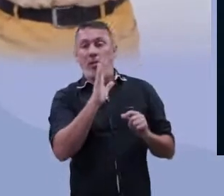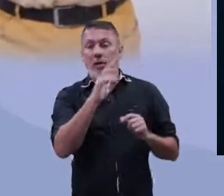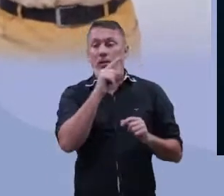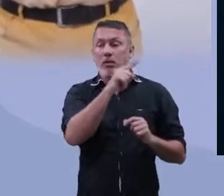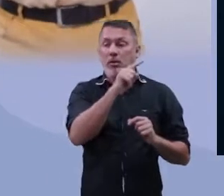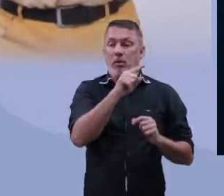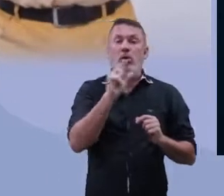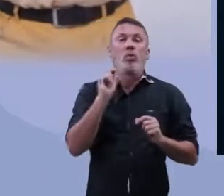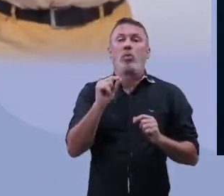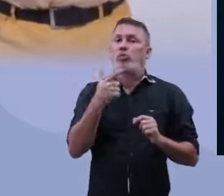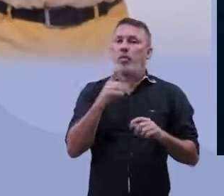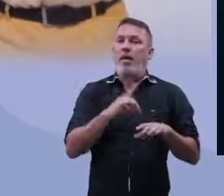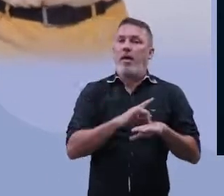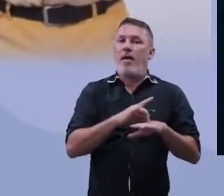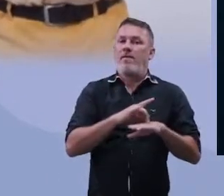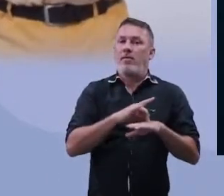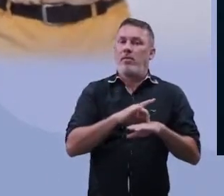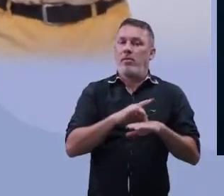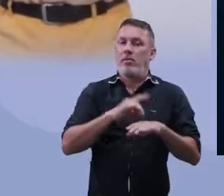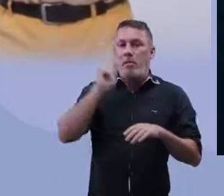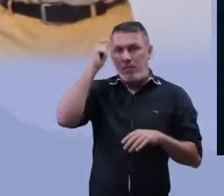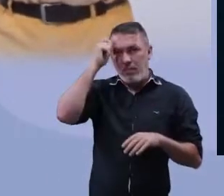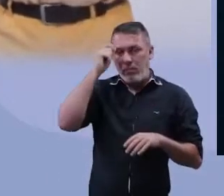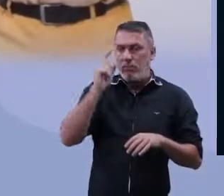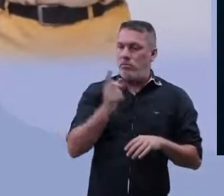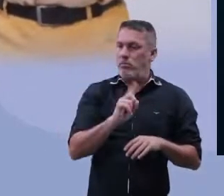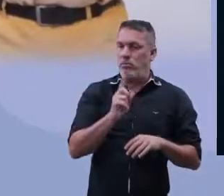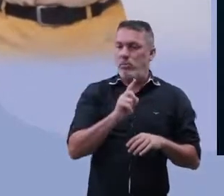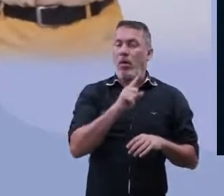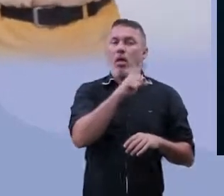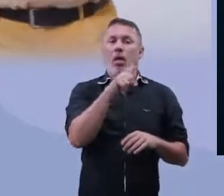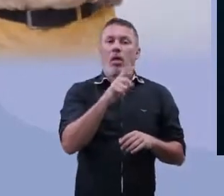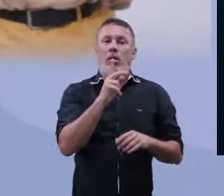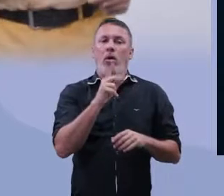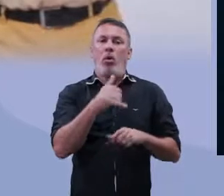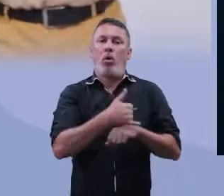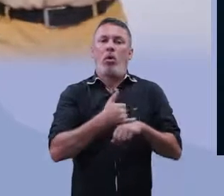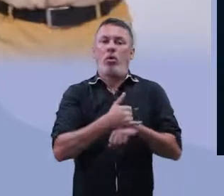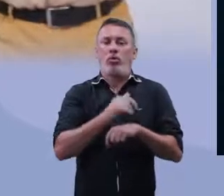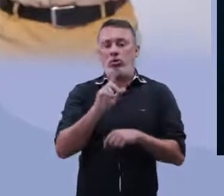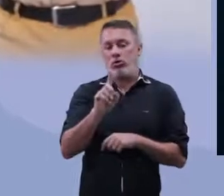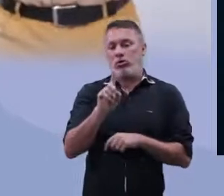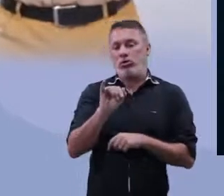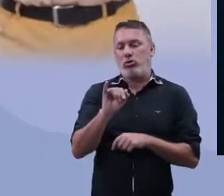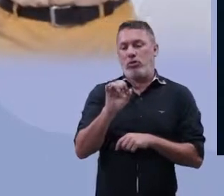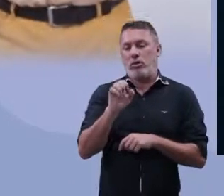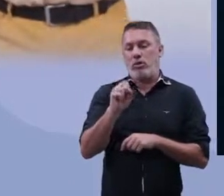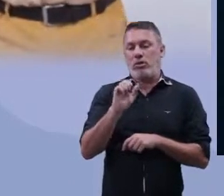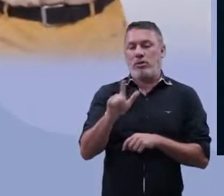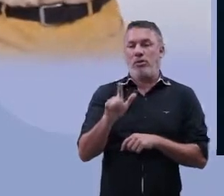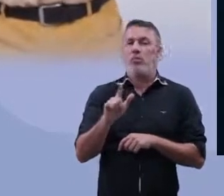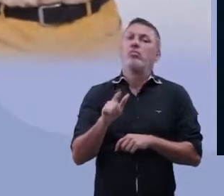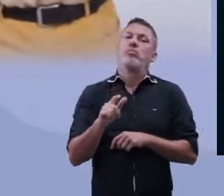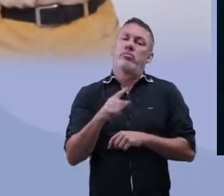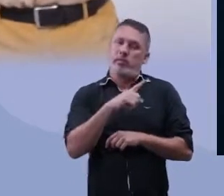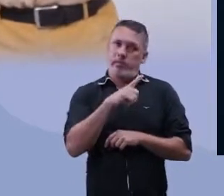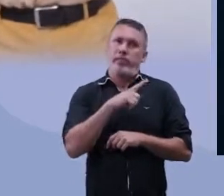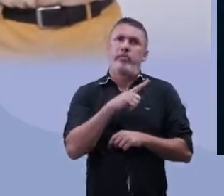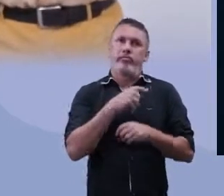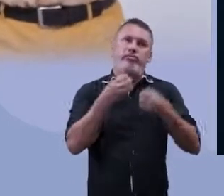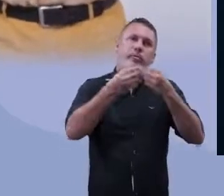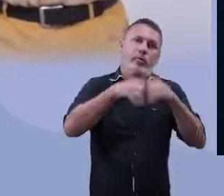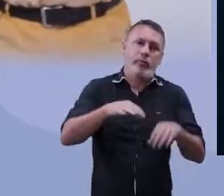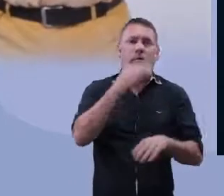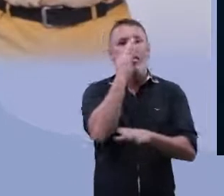é alimentada por carvão mineral, ela é alimentada por óleo diesel, né? Ou seja, querendo ou não, vai ter o seu